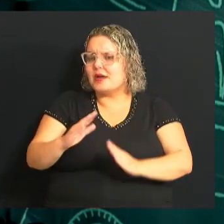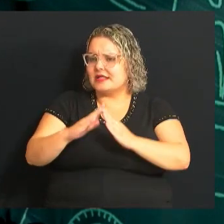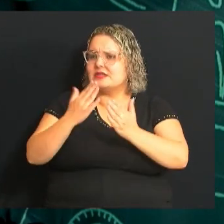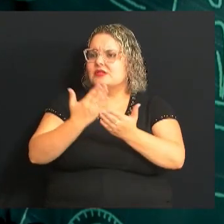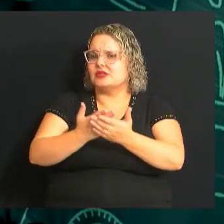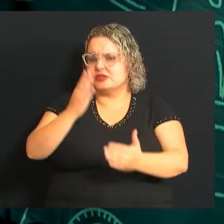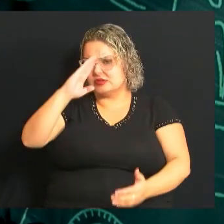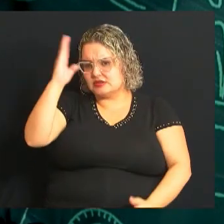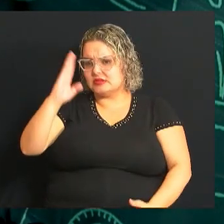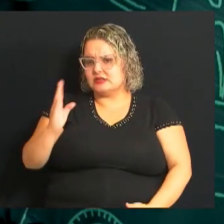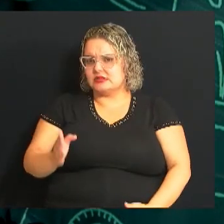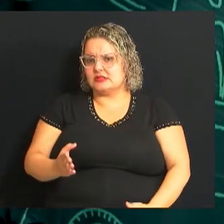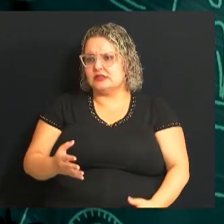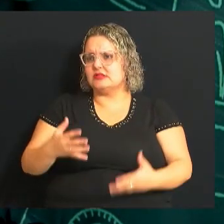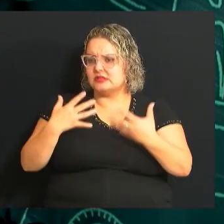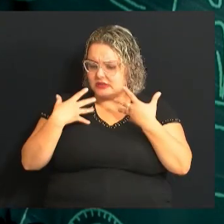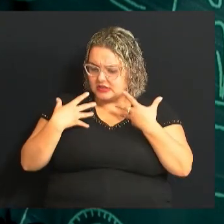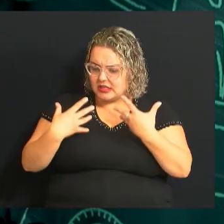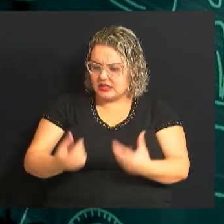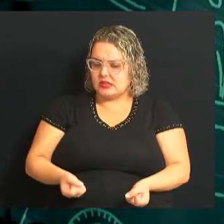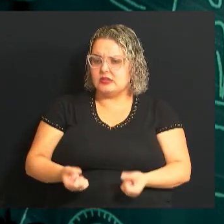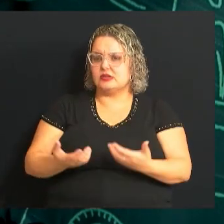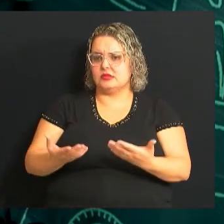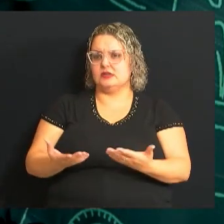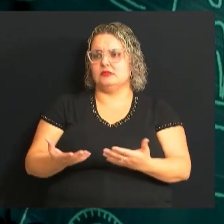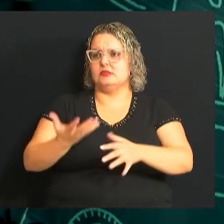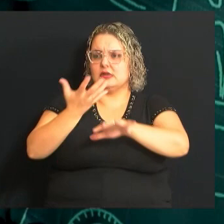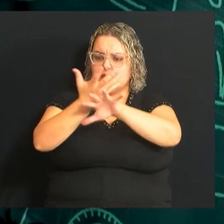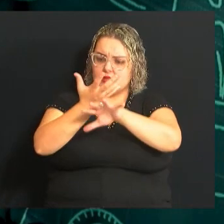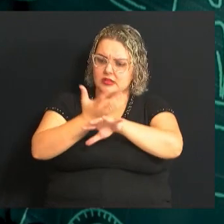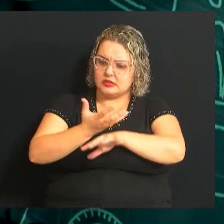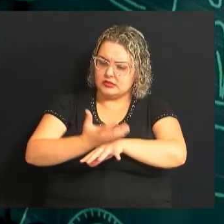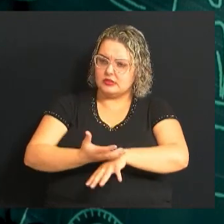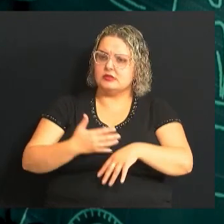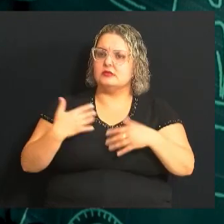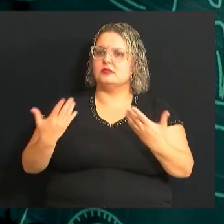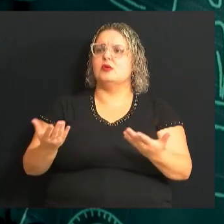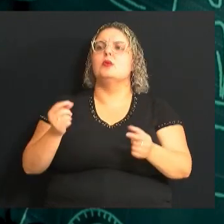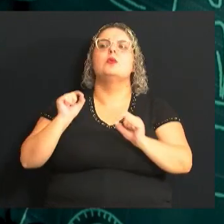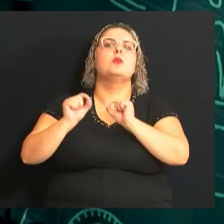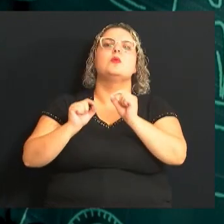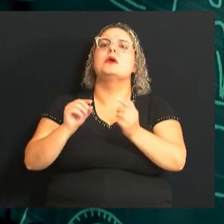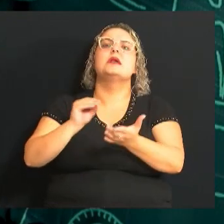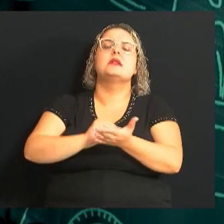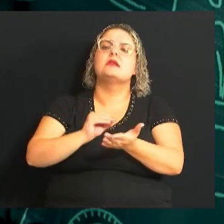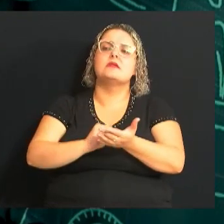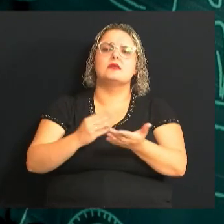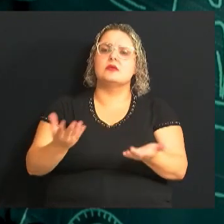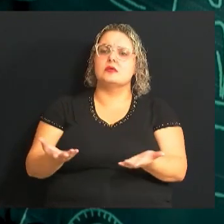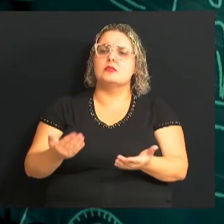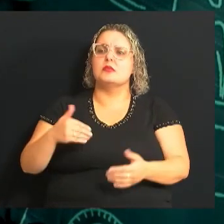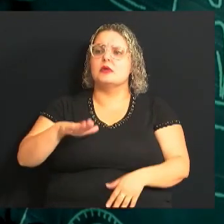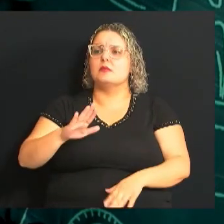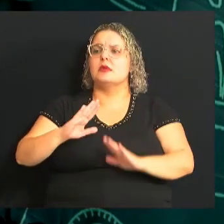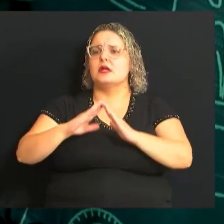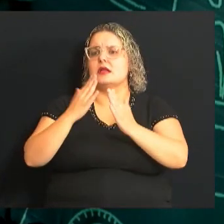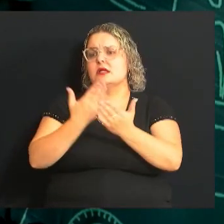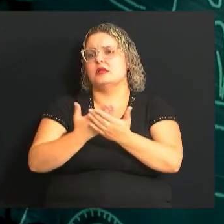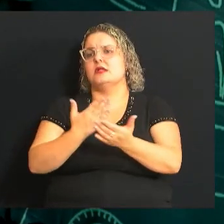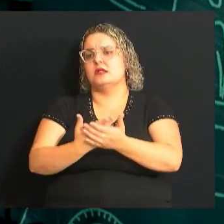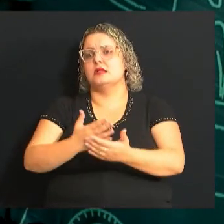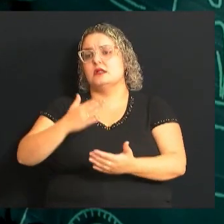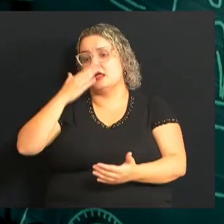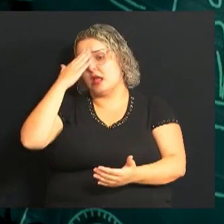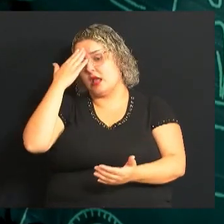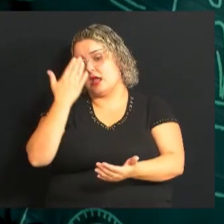Brasil que adotaram essa disciplina. O que está faltando, professora, para mais escolas abraçarem essa causa